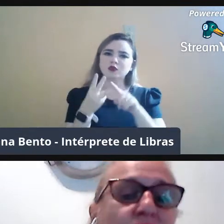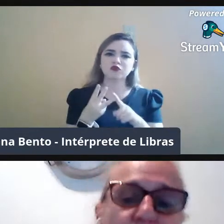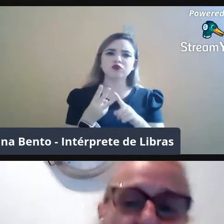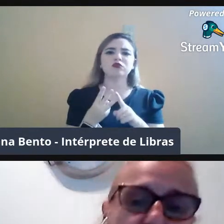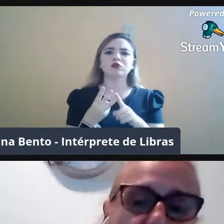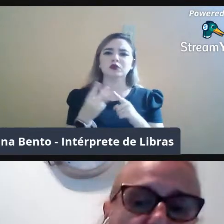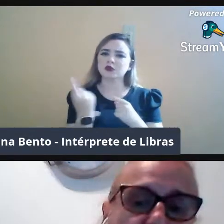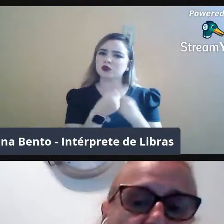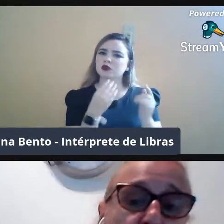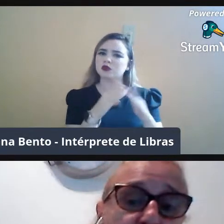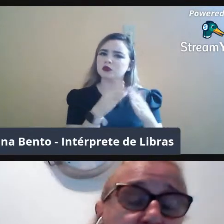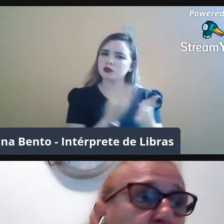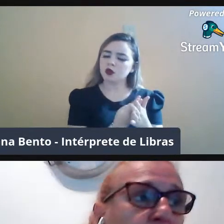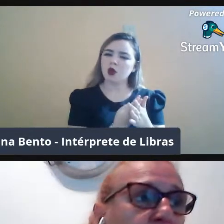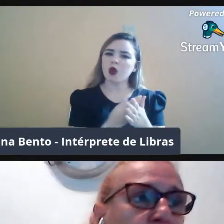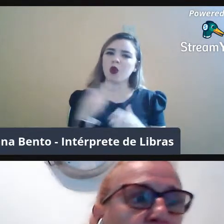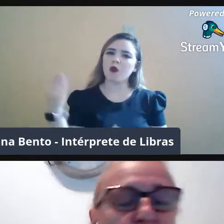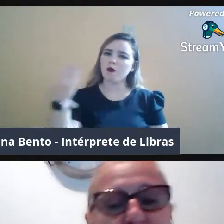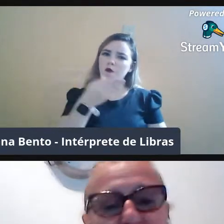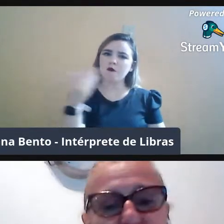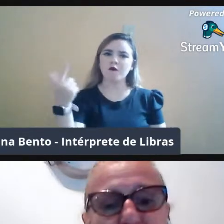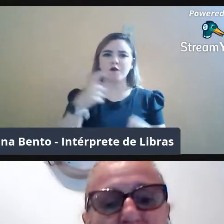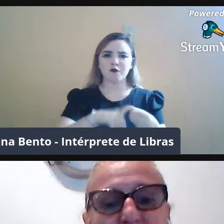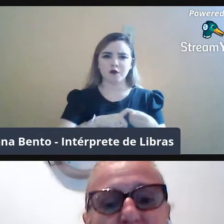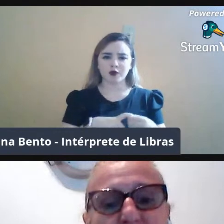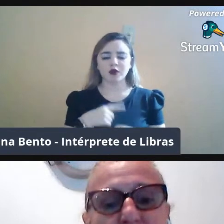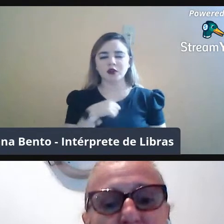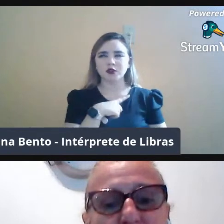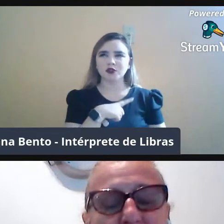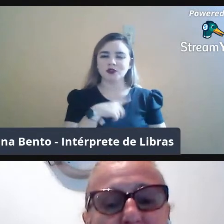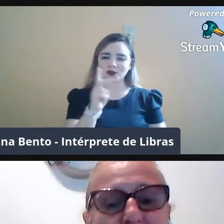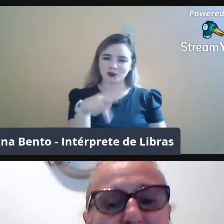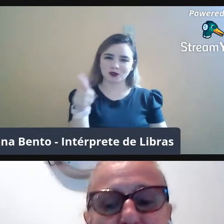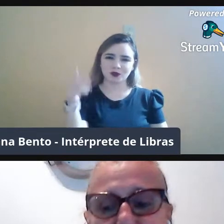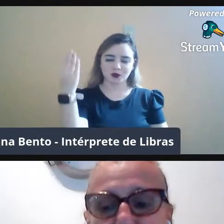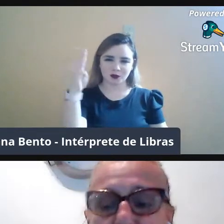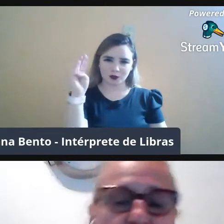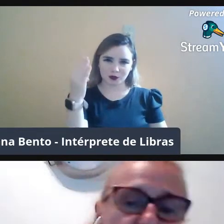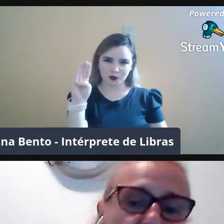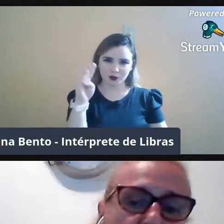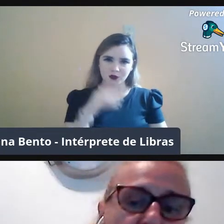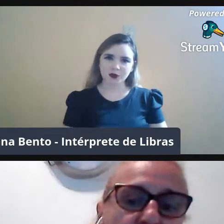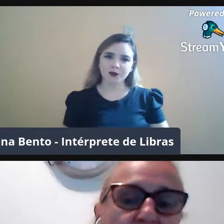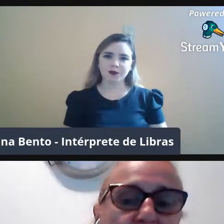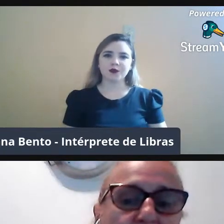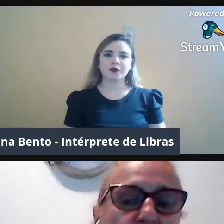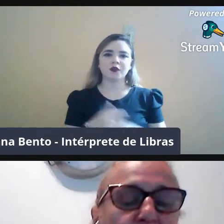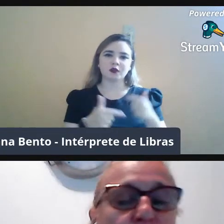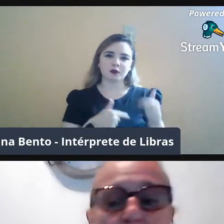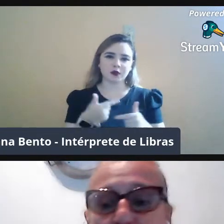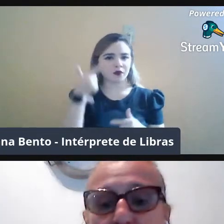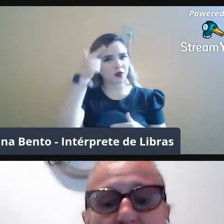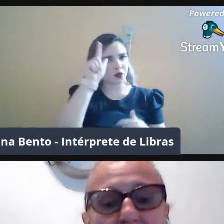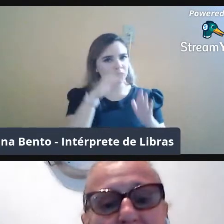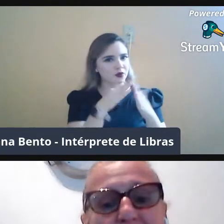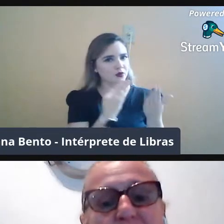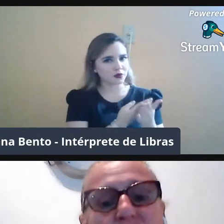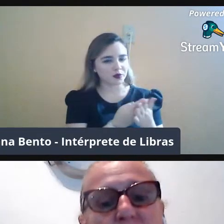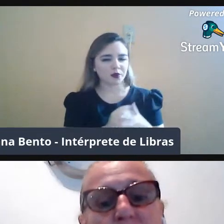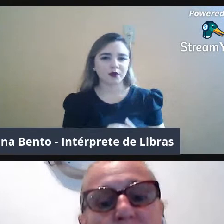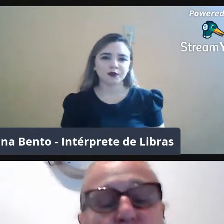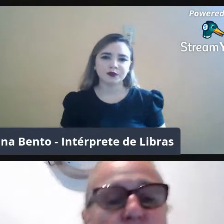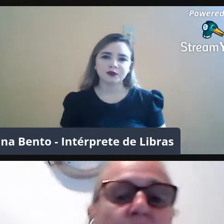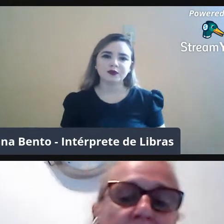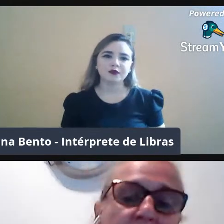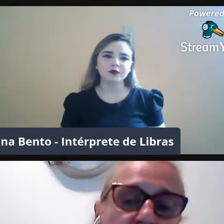a gente tem, quando retornar, começar... Eu me lembro que eu tinha um professor de biologia que trabalhava comigo em outra escola, que